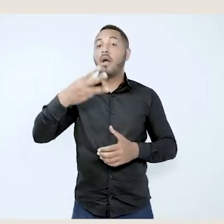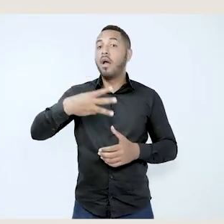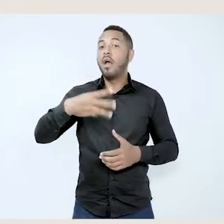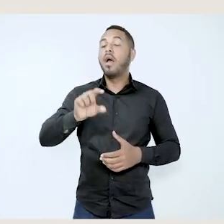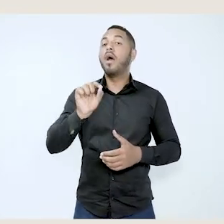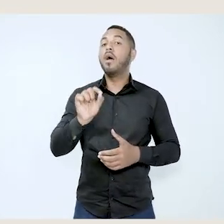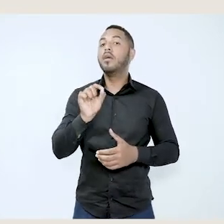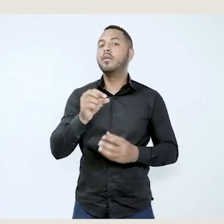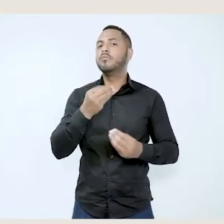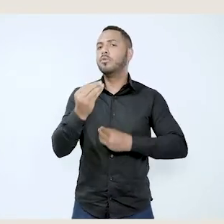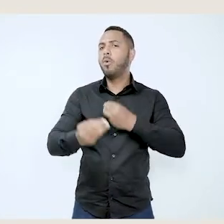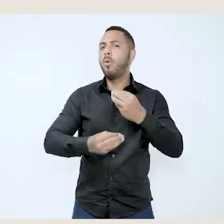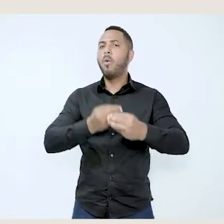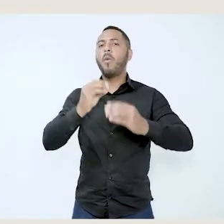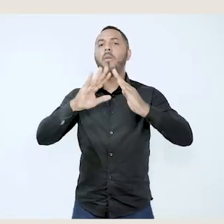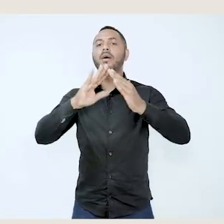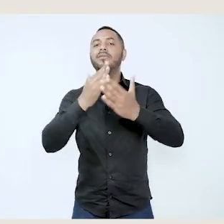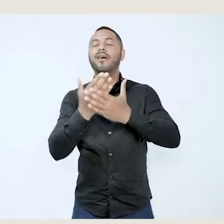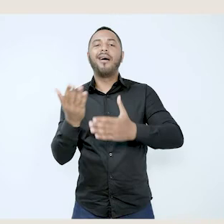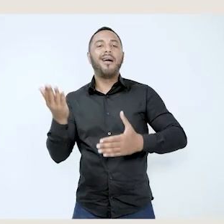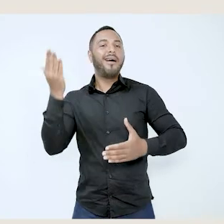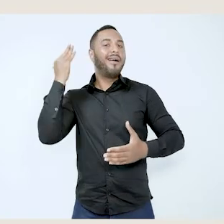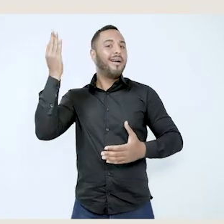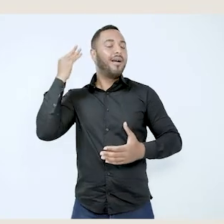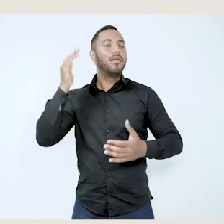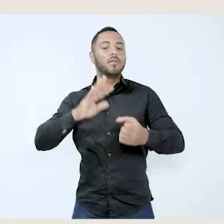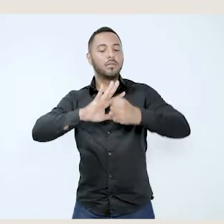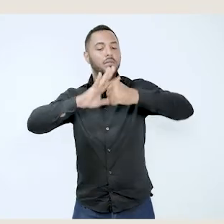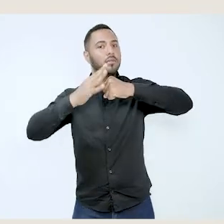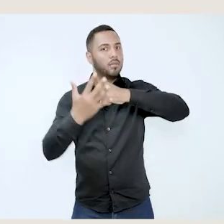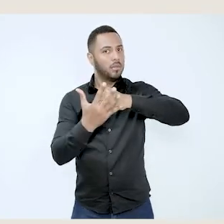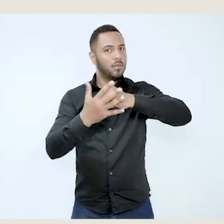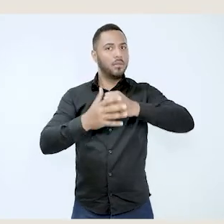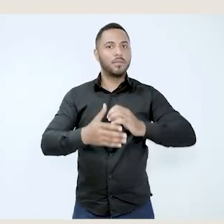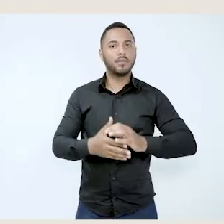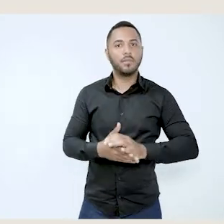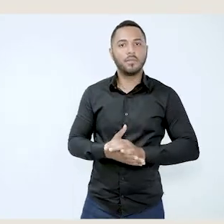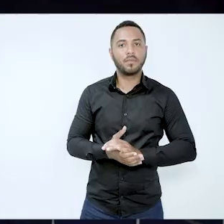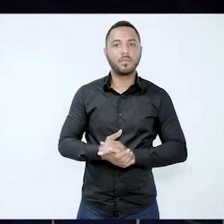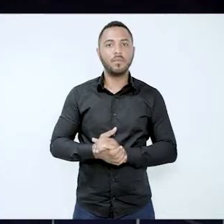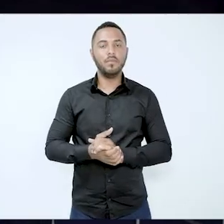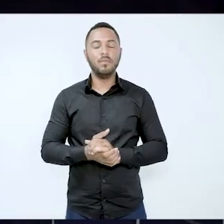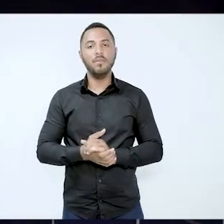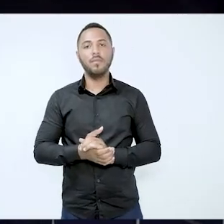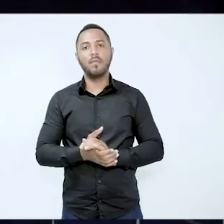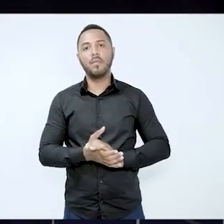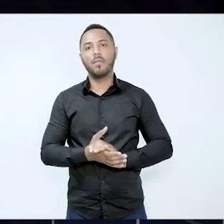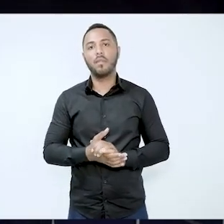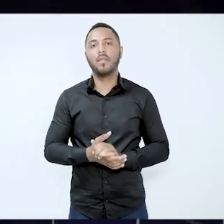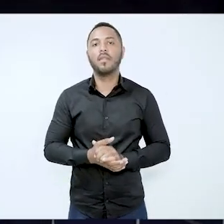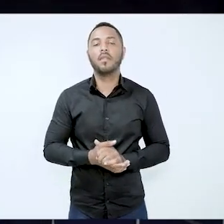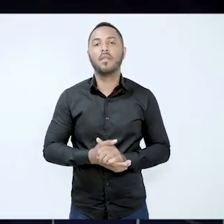importante. E a terceira é como era a escola antes da pandemia.